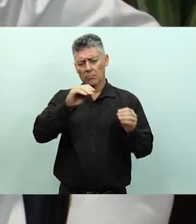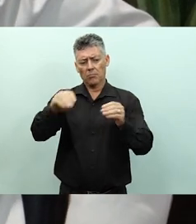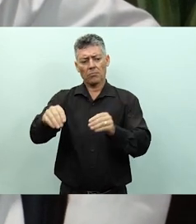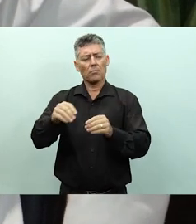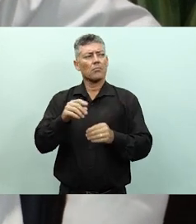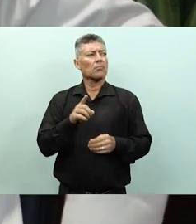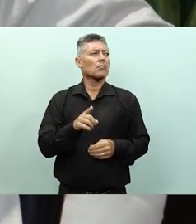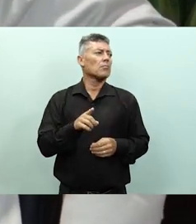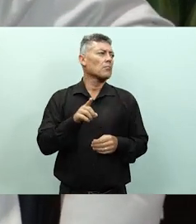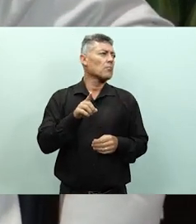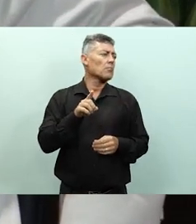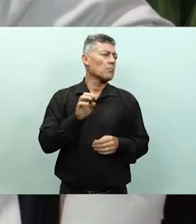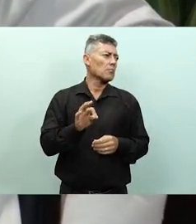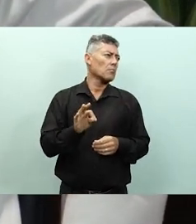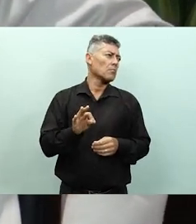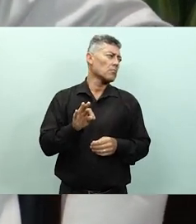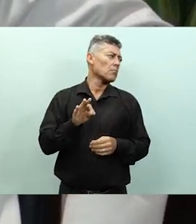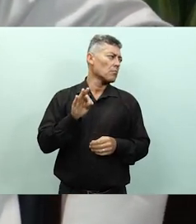Ela foi para o PT do B,